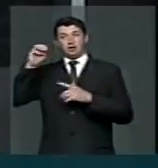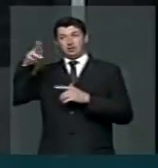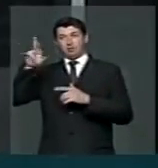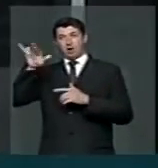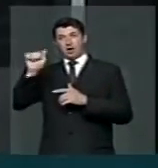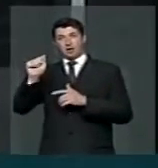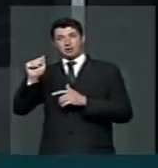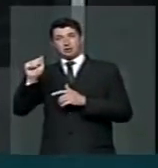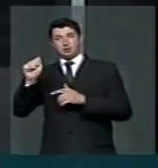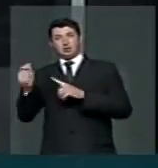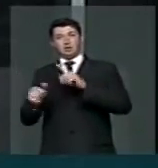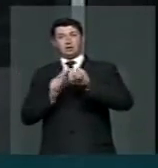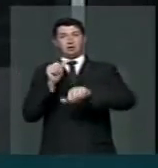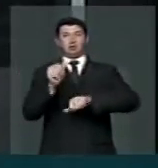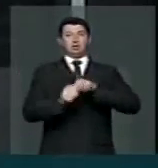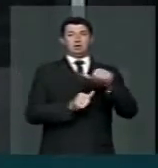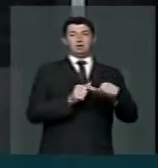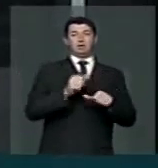político-democrático para se tornar